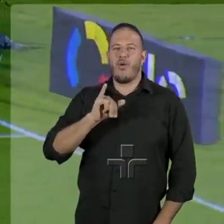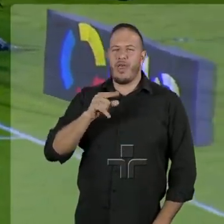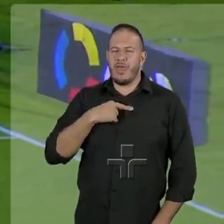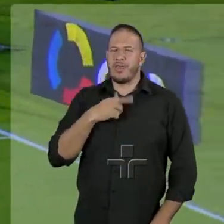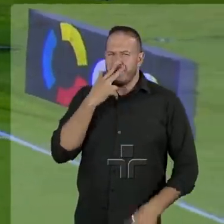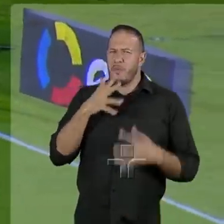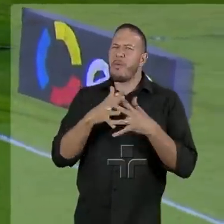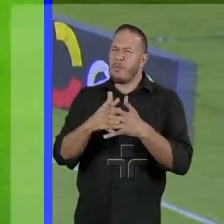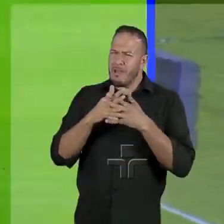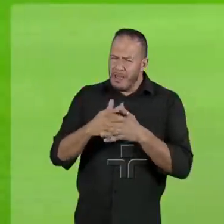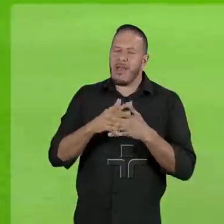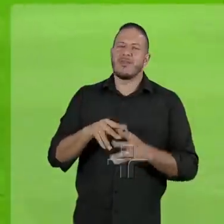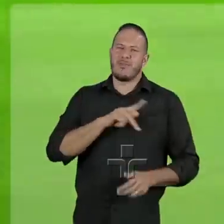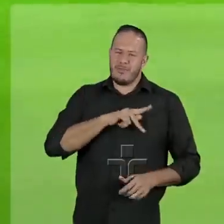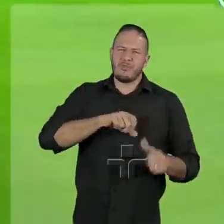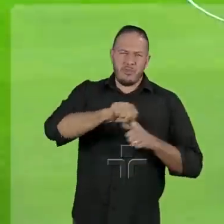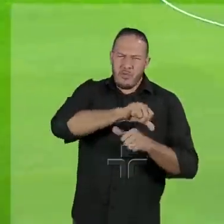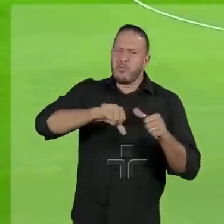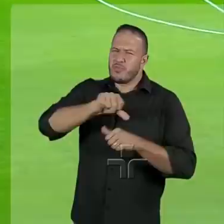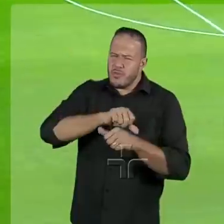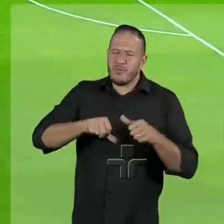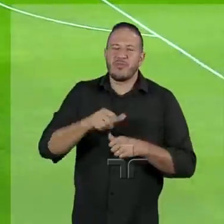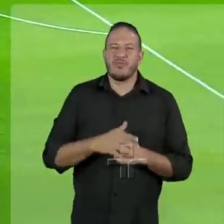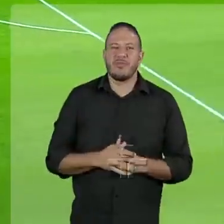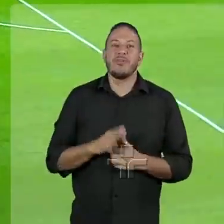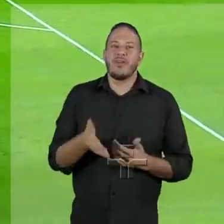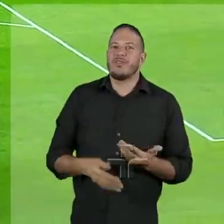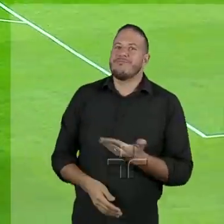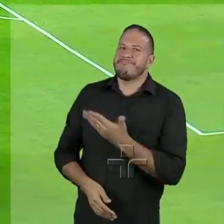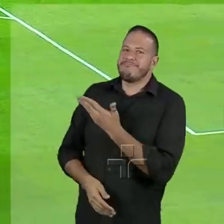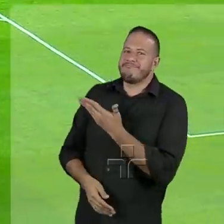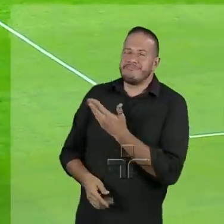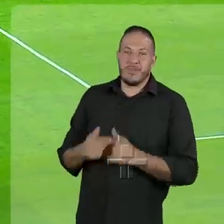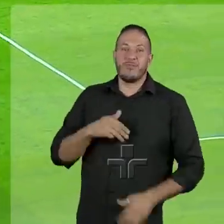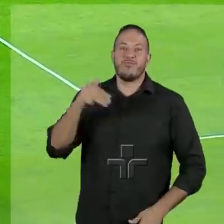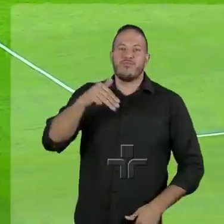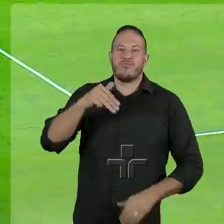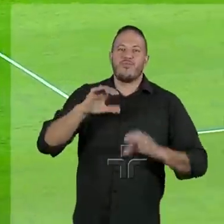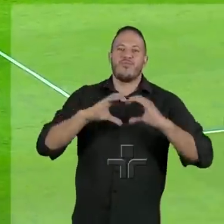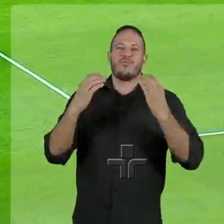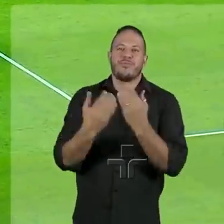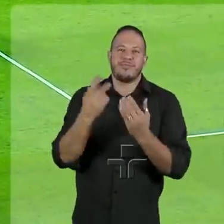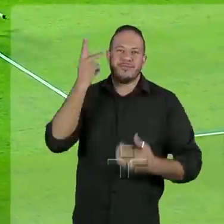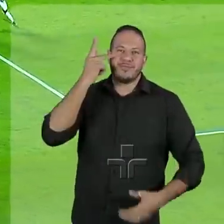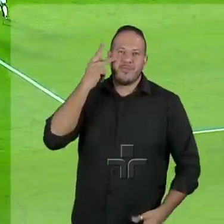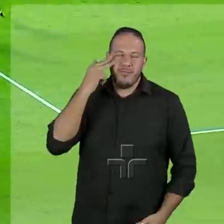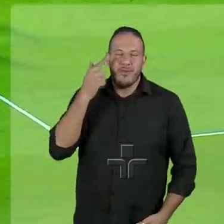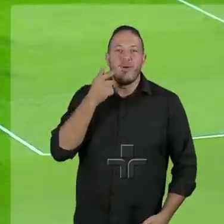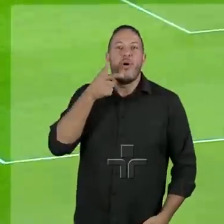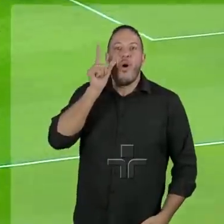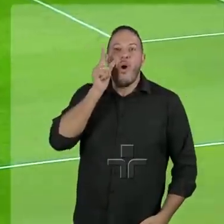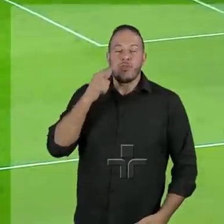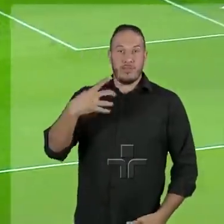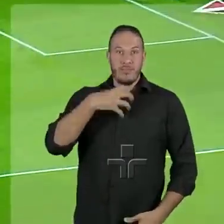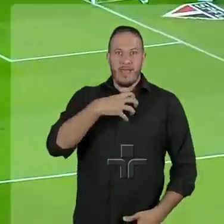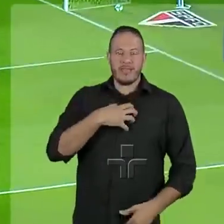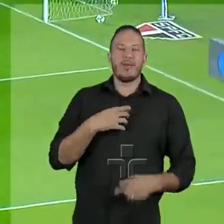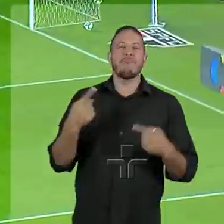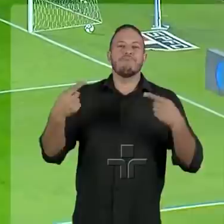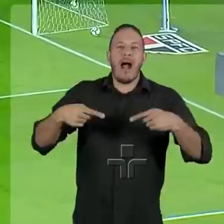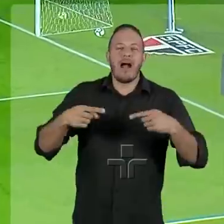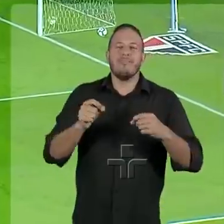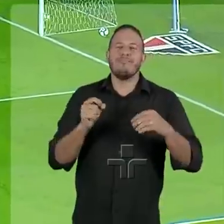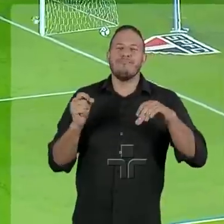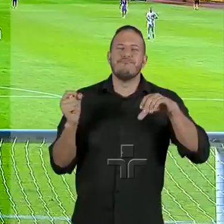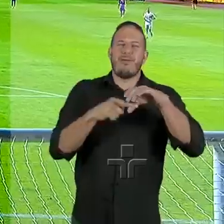mudou muito o time, o próprio Moisés, autor do gol, falou isso. E agora a gente está indo para o Morumbi. O São Paulo recebeu o Bahia e levou esse